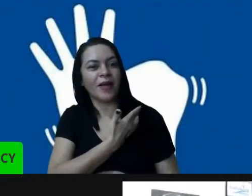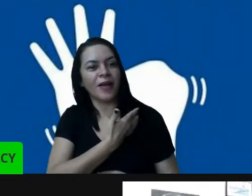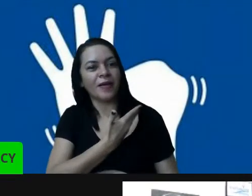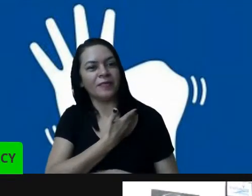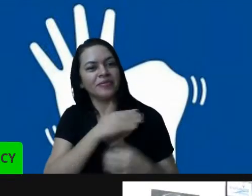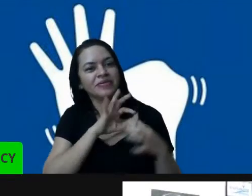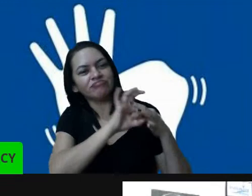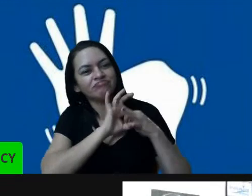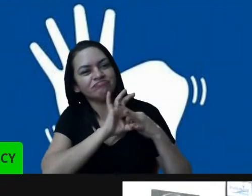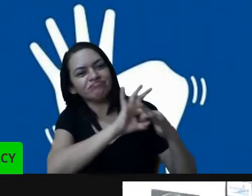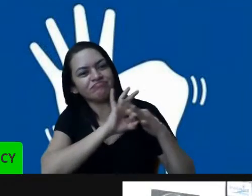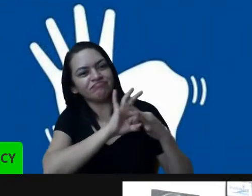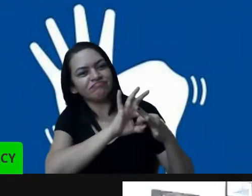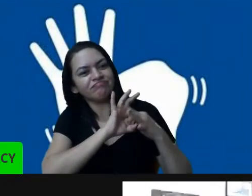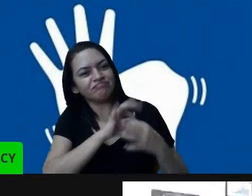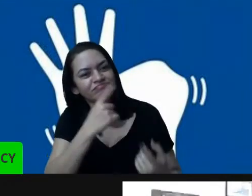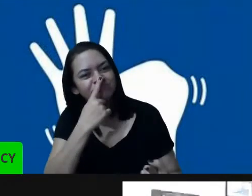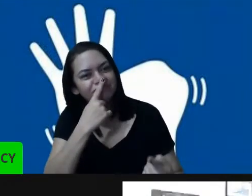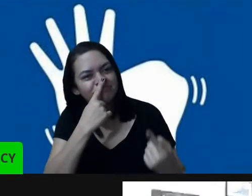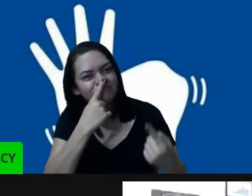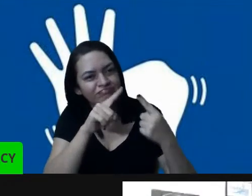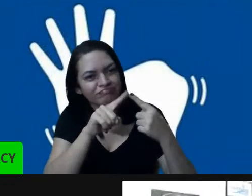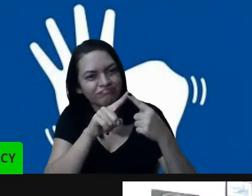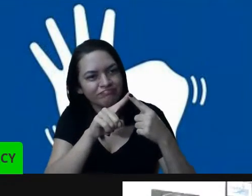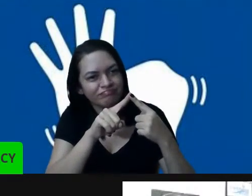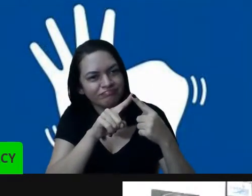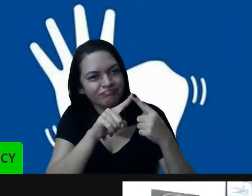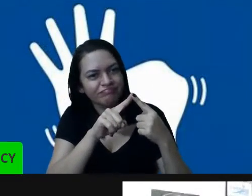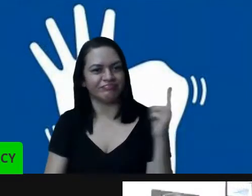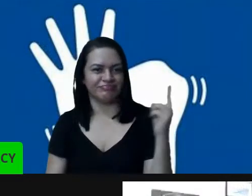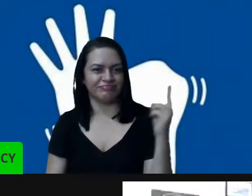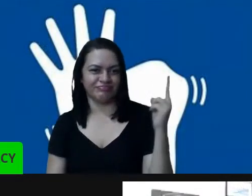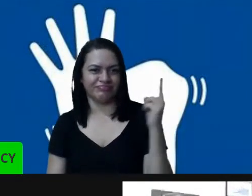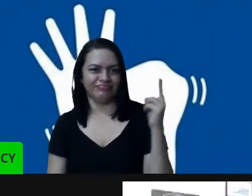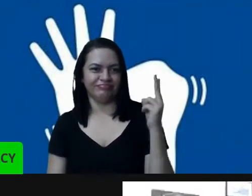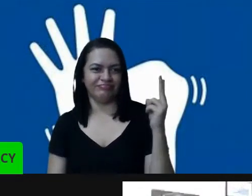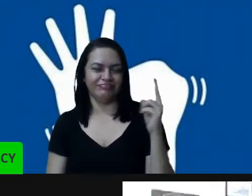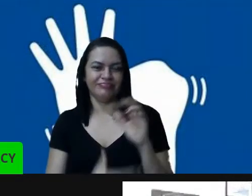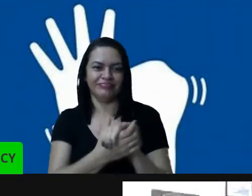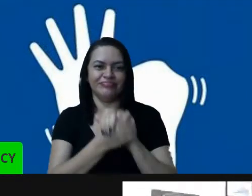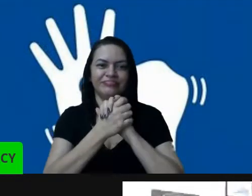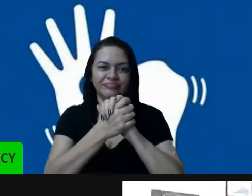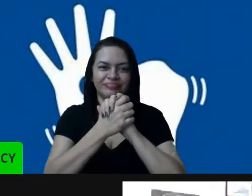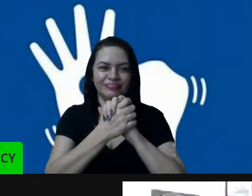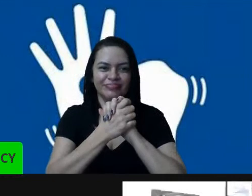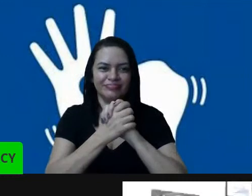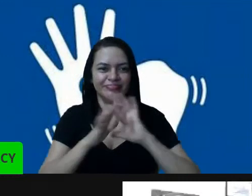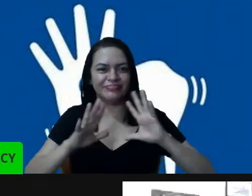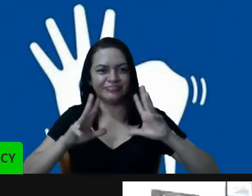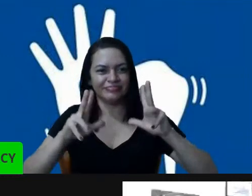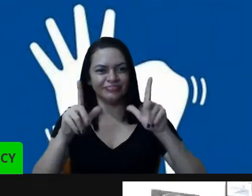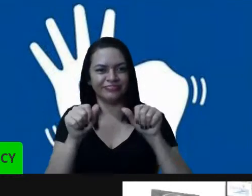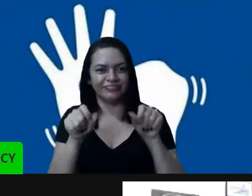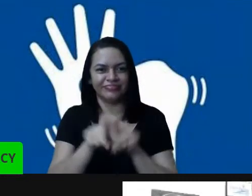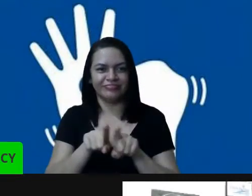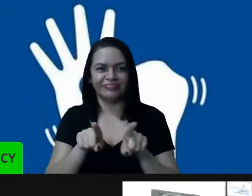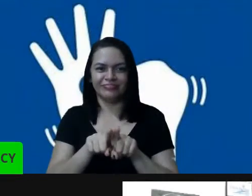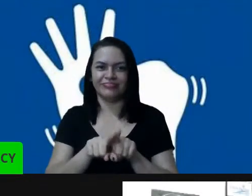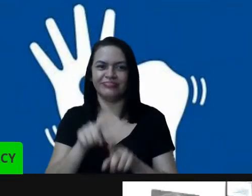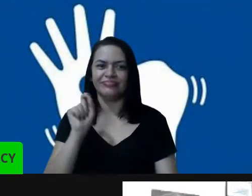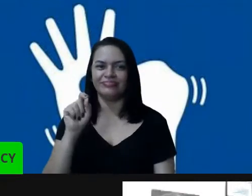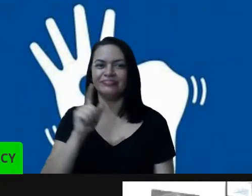me aconchego mais a esse casal. Não tem como. Então, parabenizo a vocês dois também, que tem um